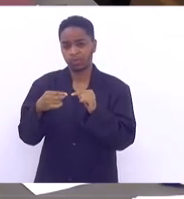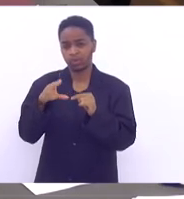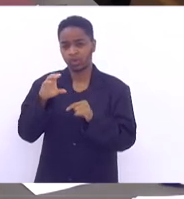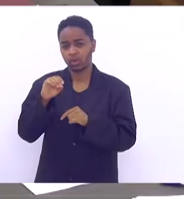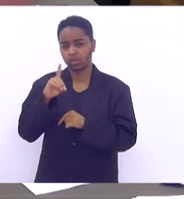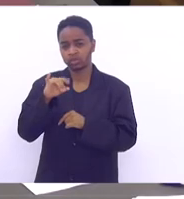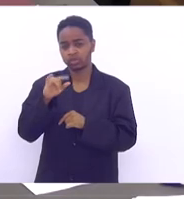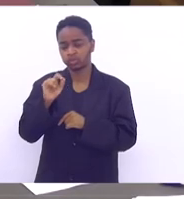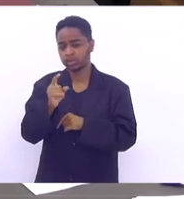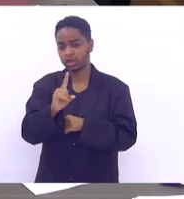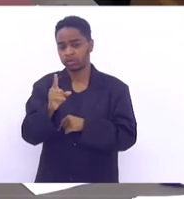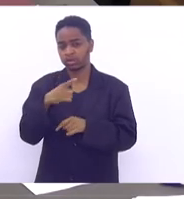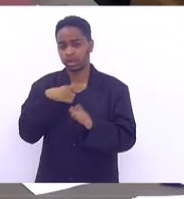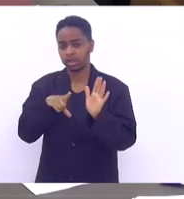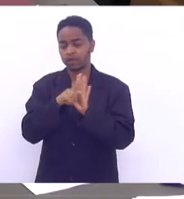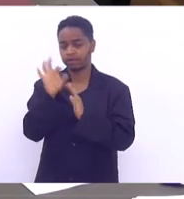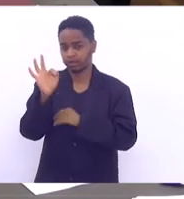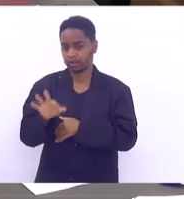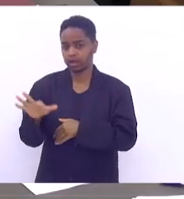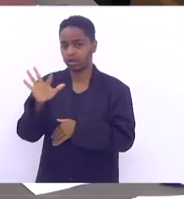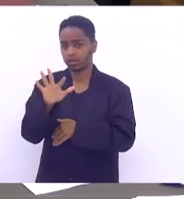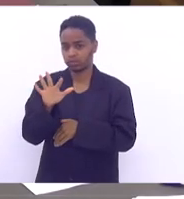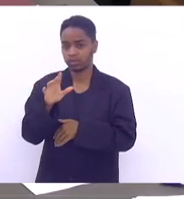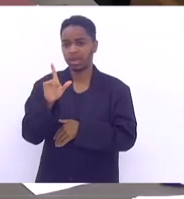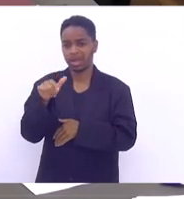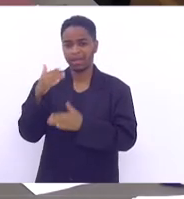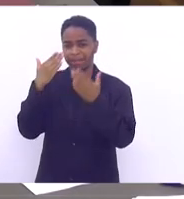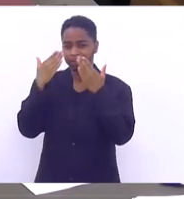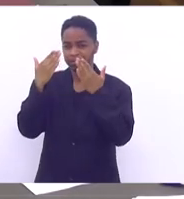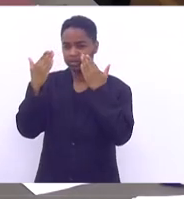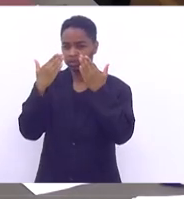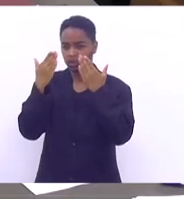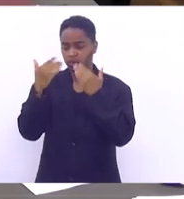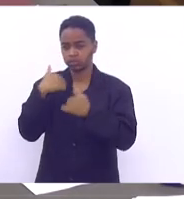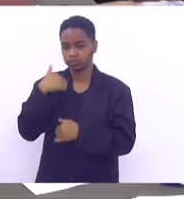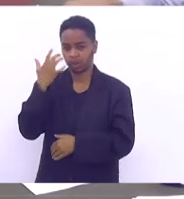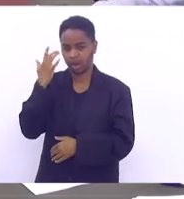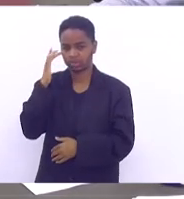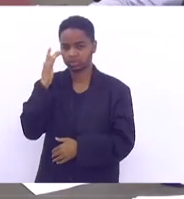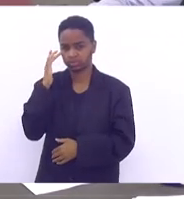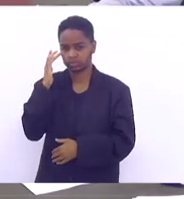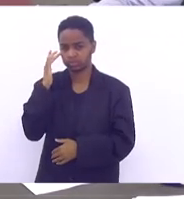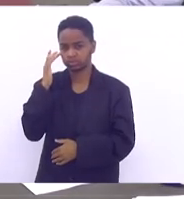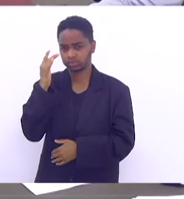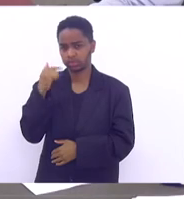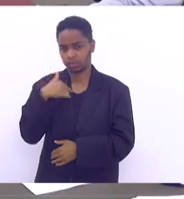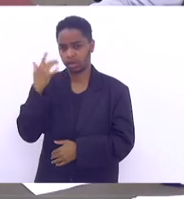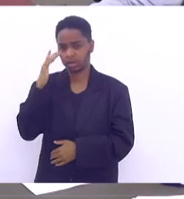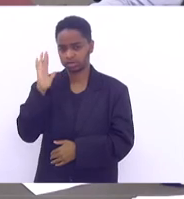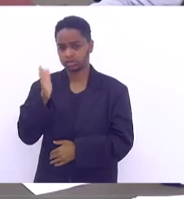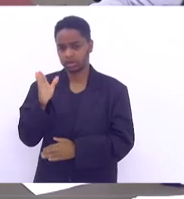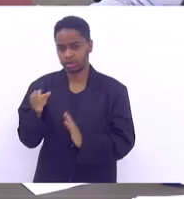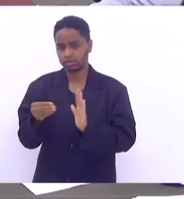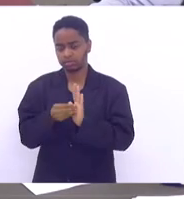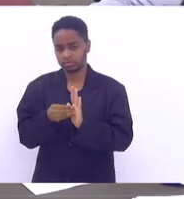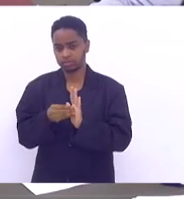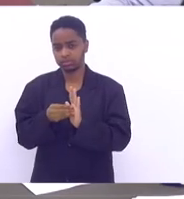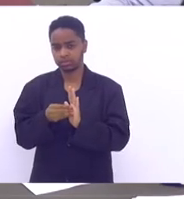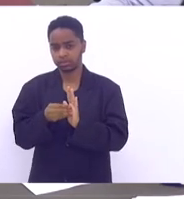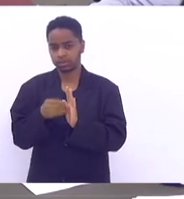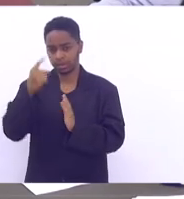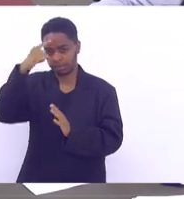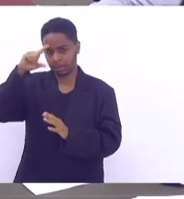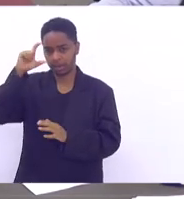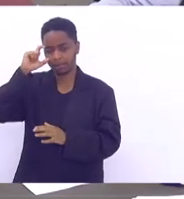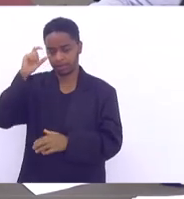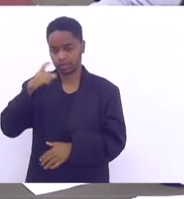mas está tipificado em legislação federal. É psicológico, eu acho que... Tenho quase certeza. Acho que já está já na Maria da Penha.